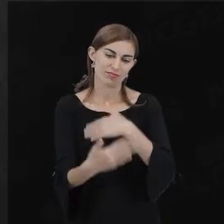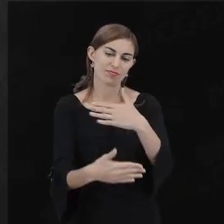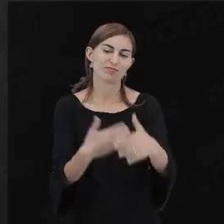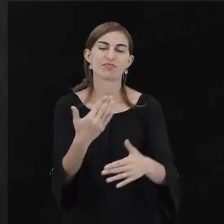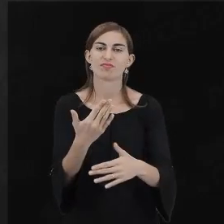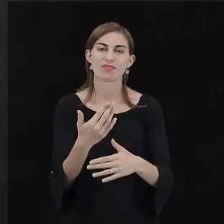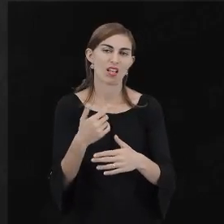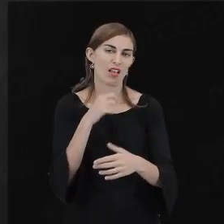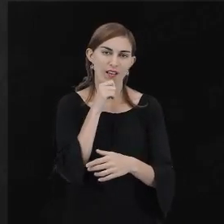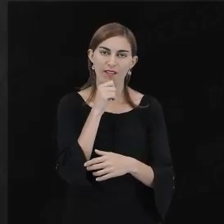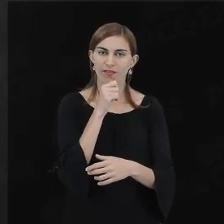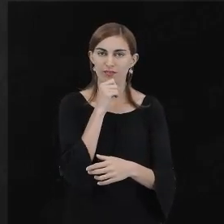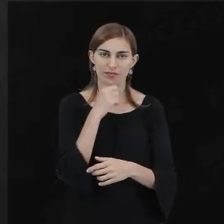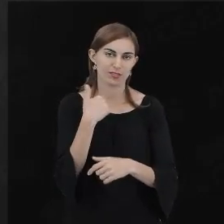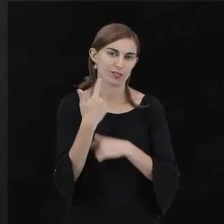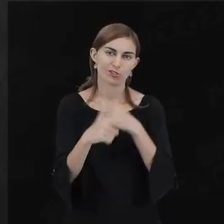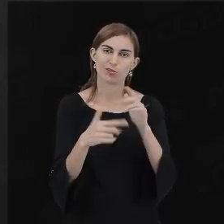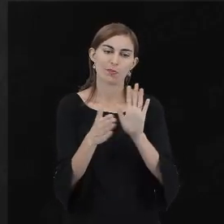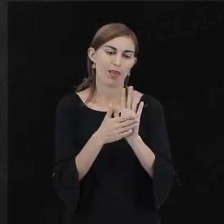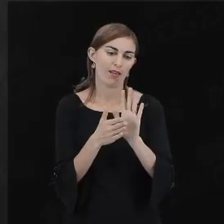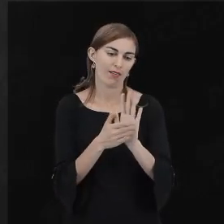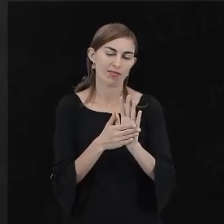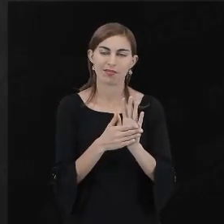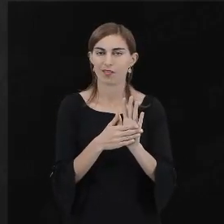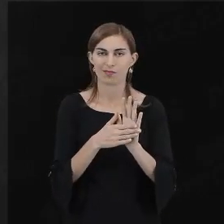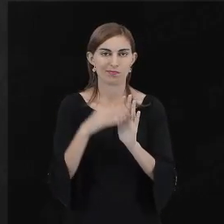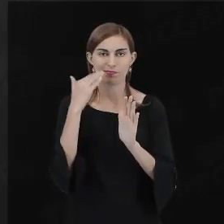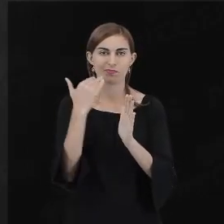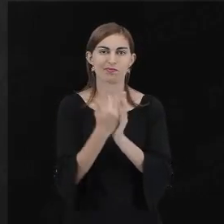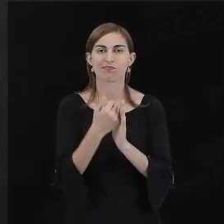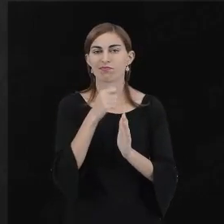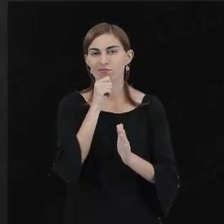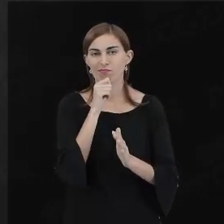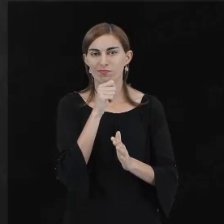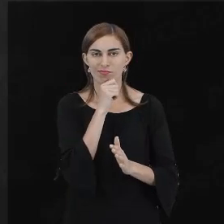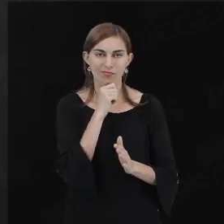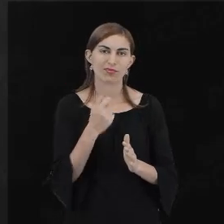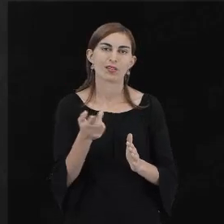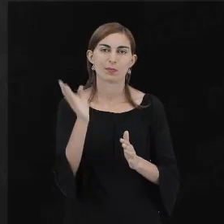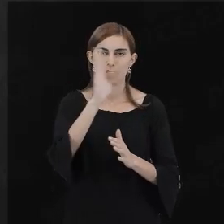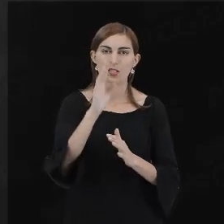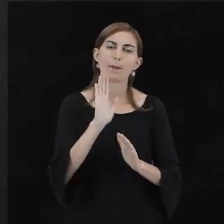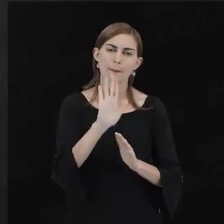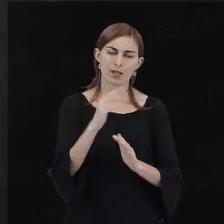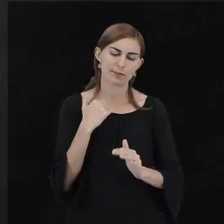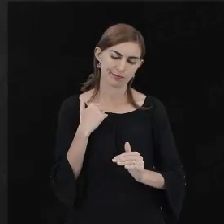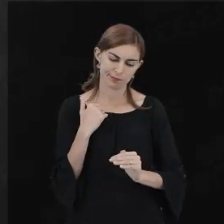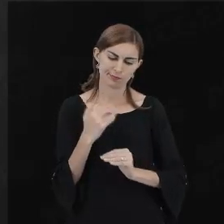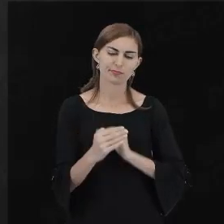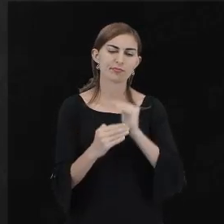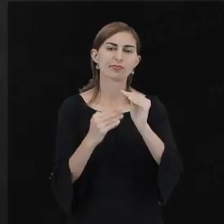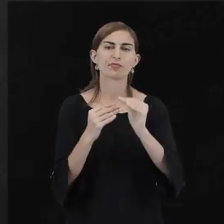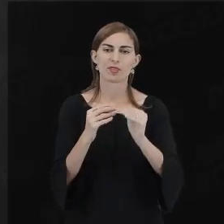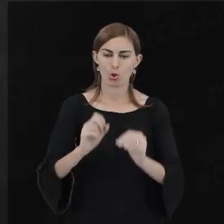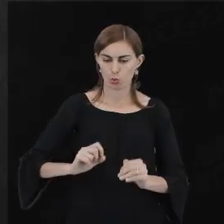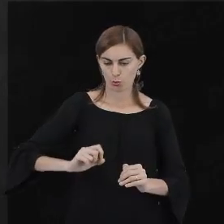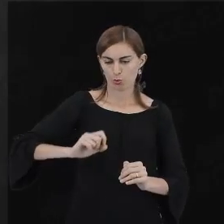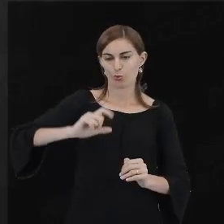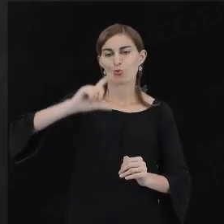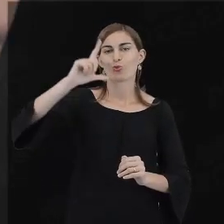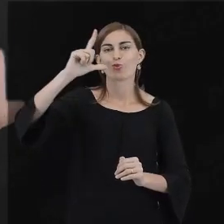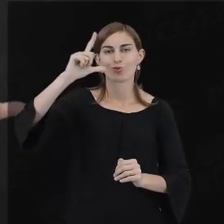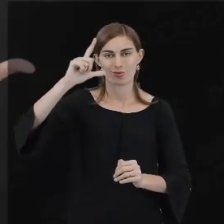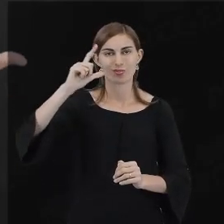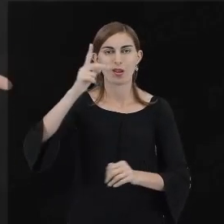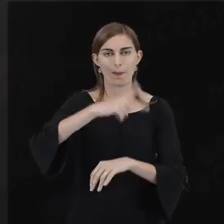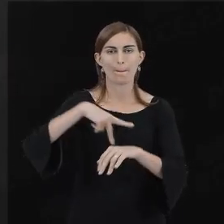não correspondem às metas que foram traçadas para o Brasil, mas a gente teve um crescimento enorme de superação de um país